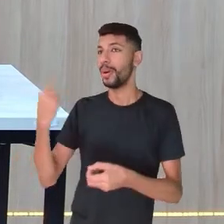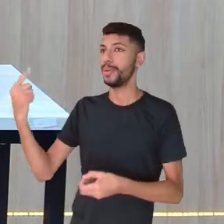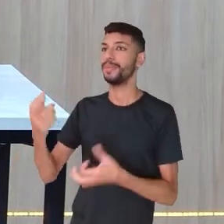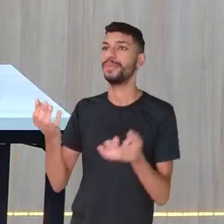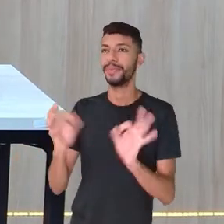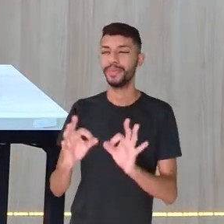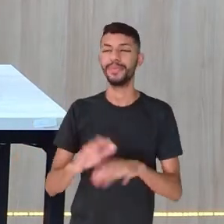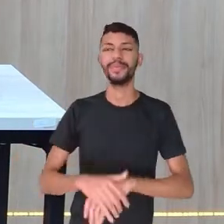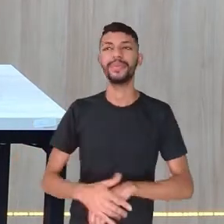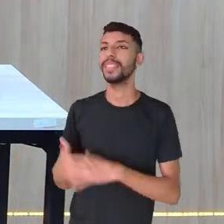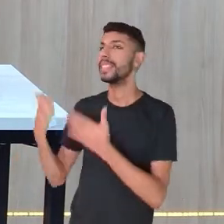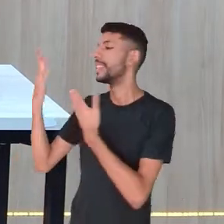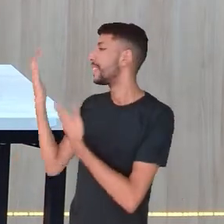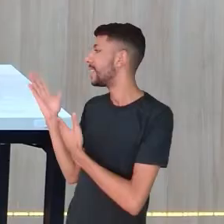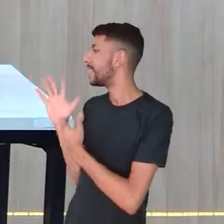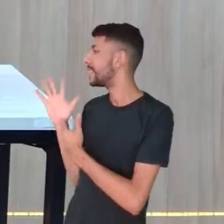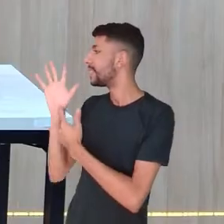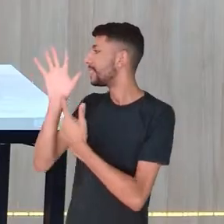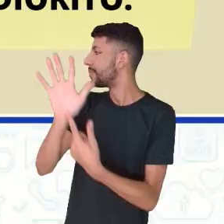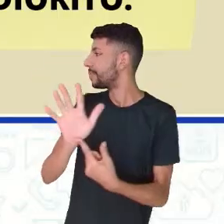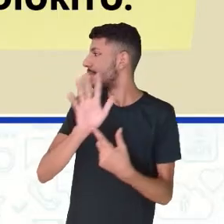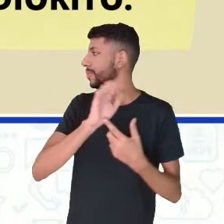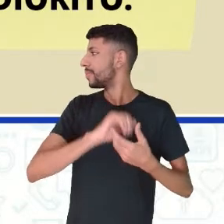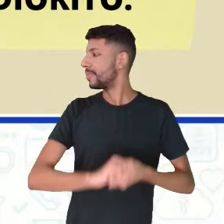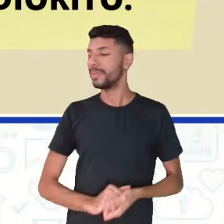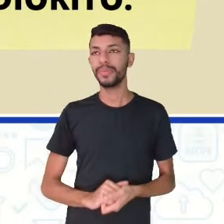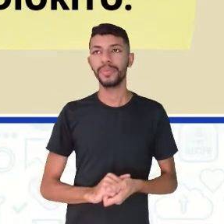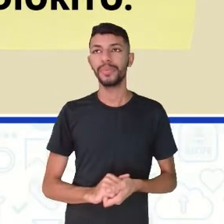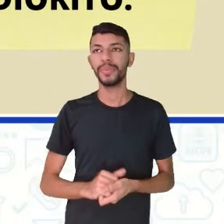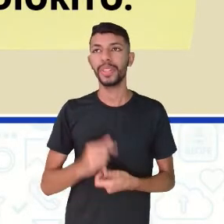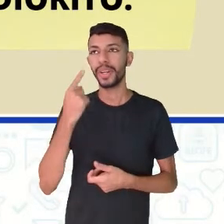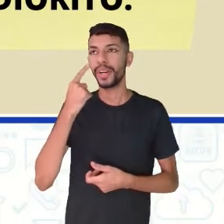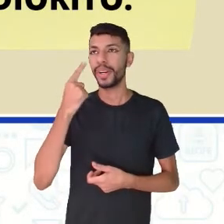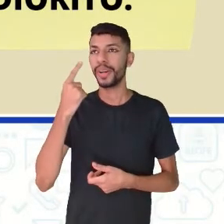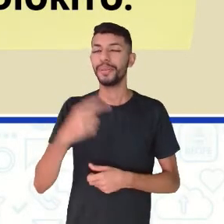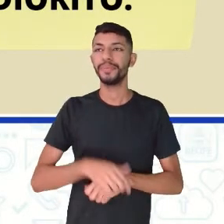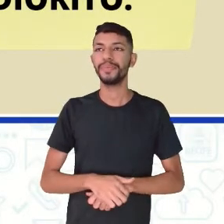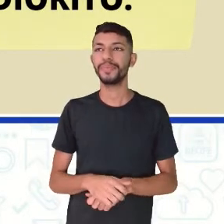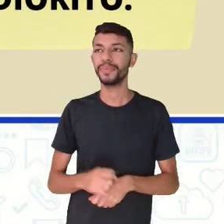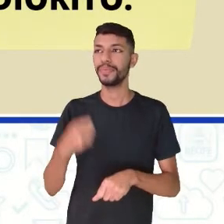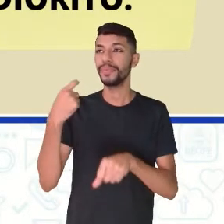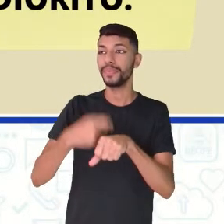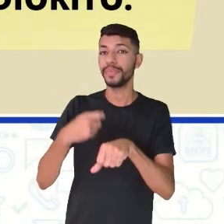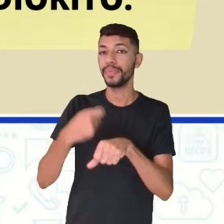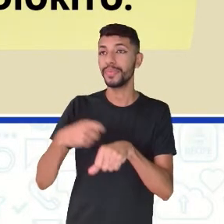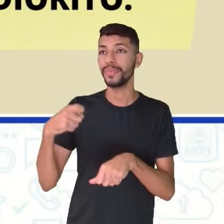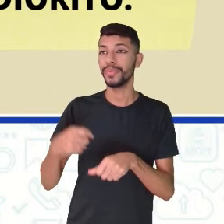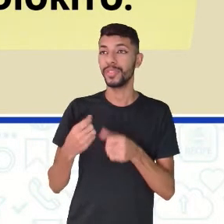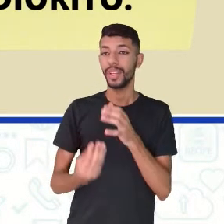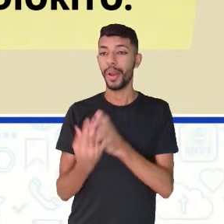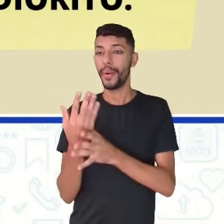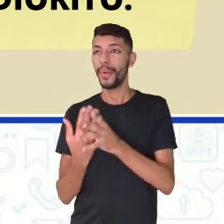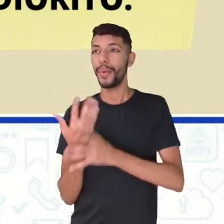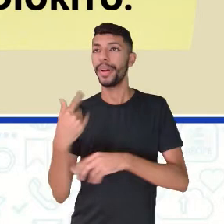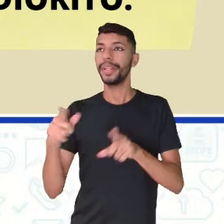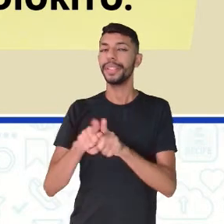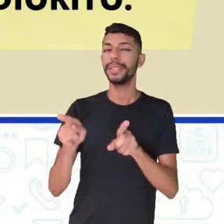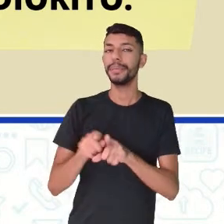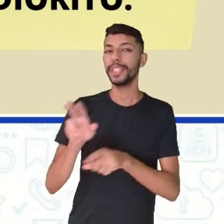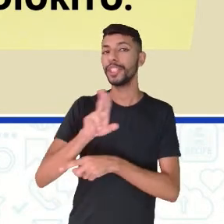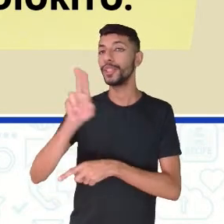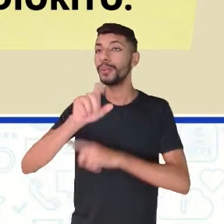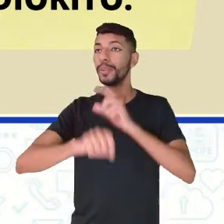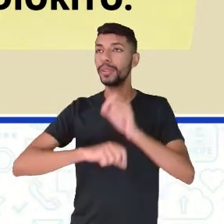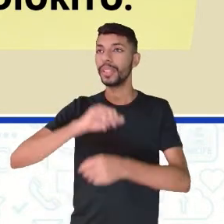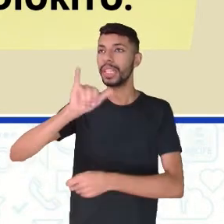Pronto. Era esse aqui que eu gostaria. Rocha magmática. As rochas magmáticas também são chamadas de rochas ígneas. E elas